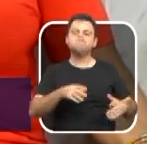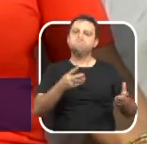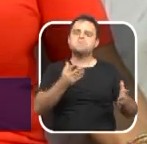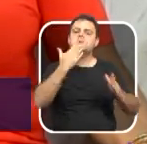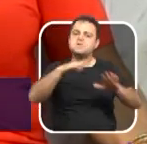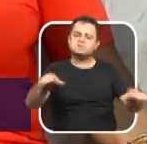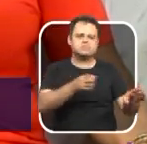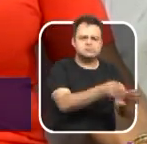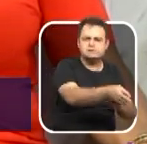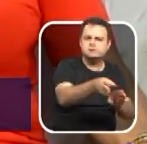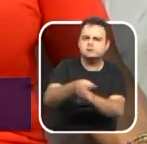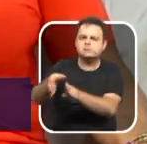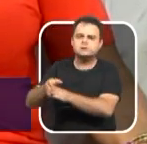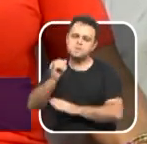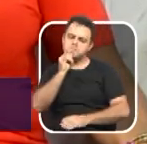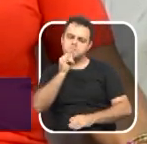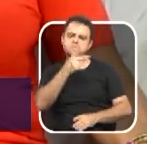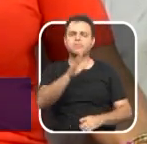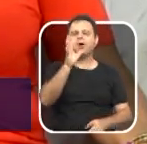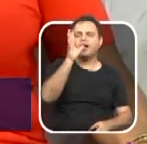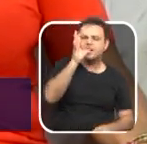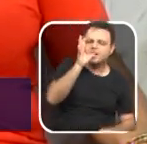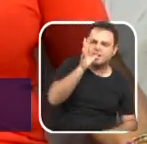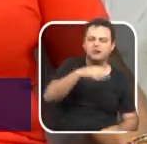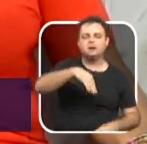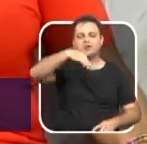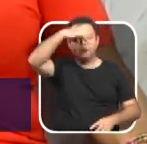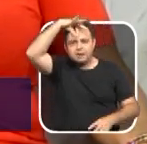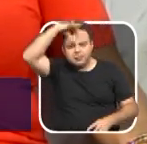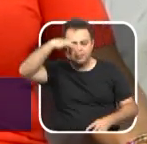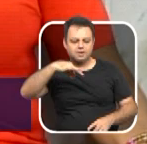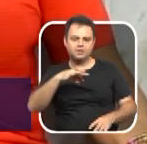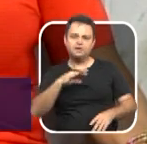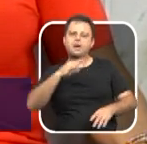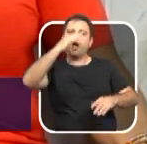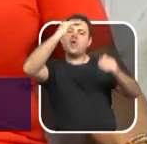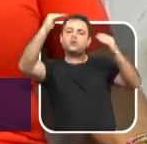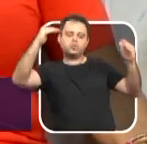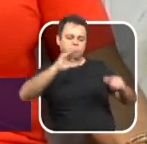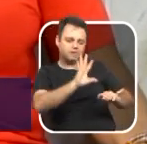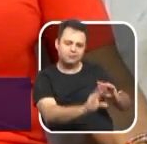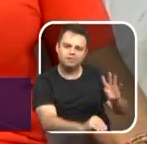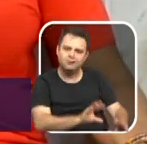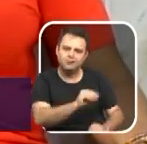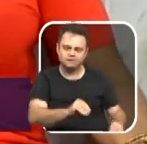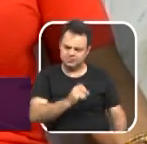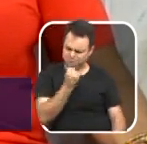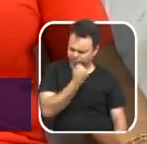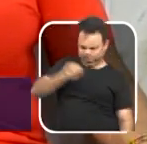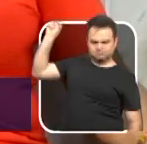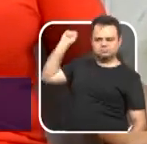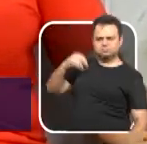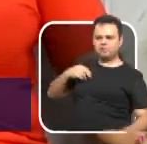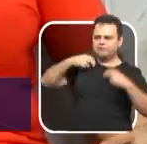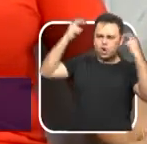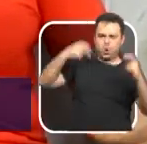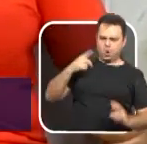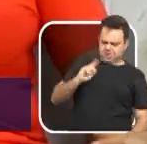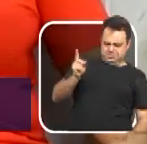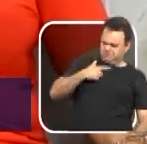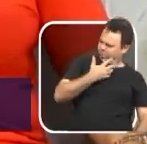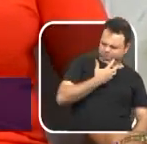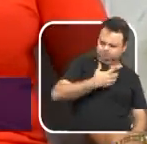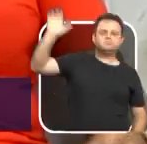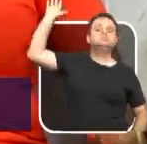isso parte de casa. A gente tem que ensinar as nossas crianças, nossos sobrinhos, primos, nossos vizinhos, porque a gente tem que ensinar a criança